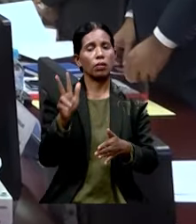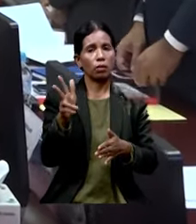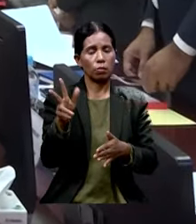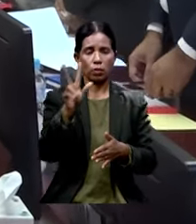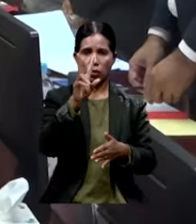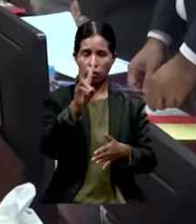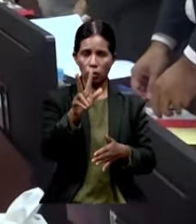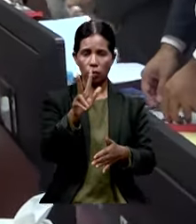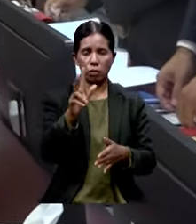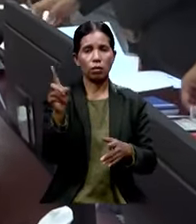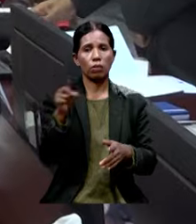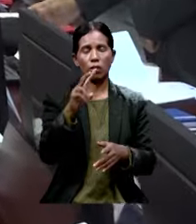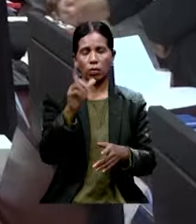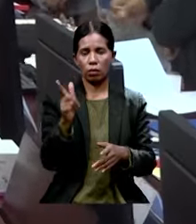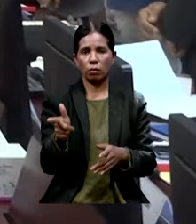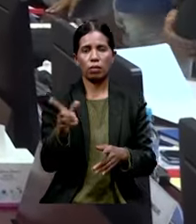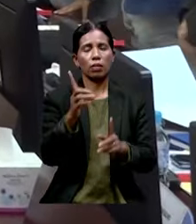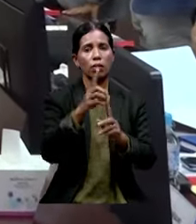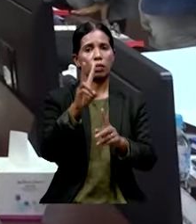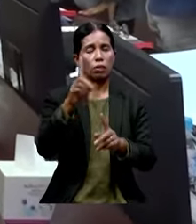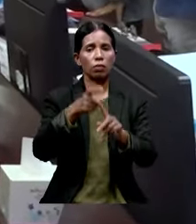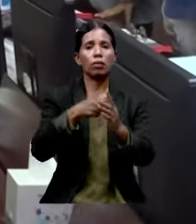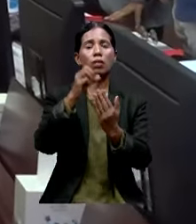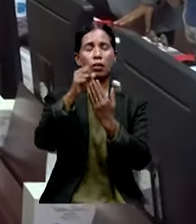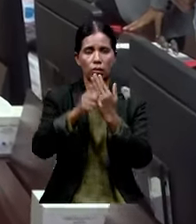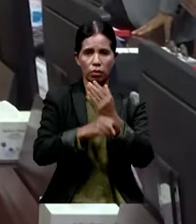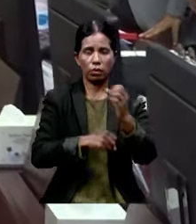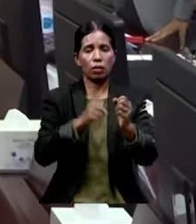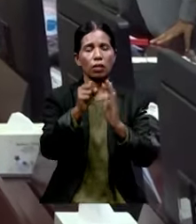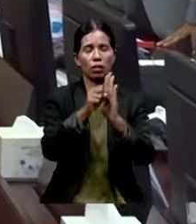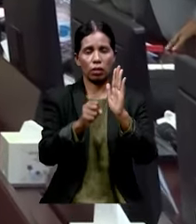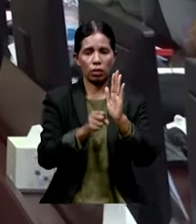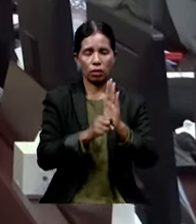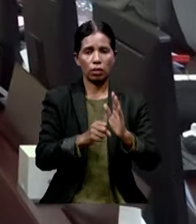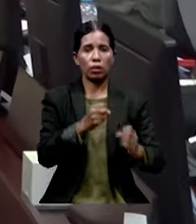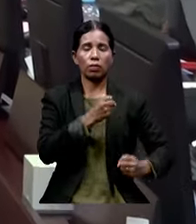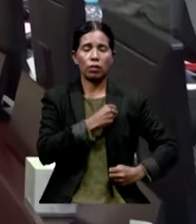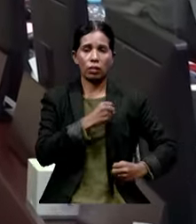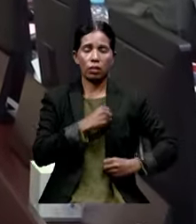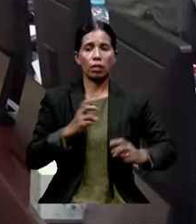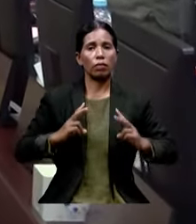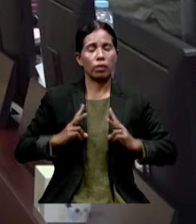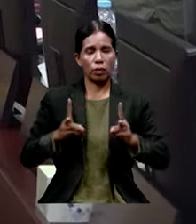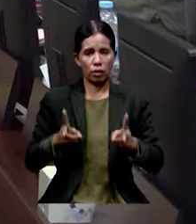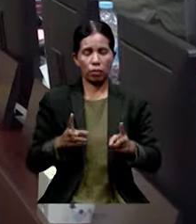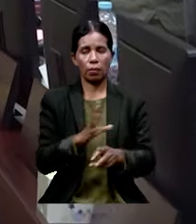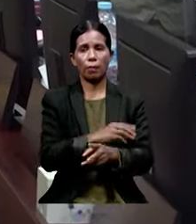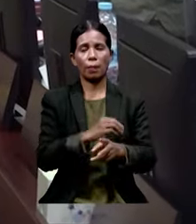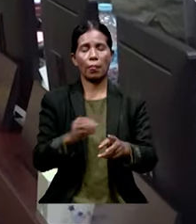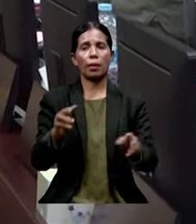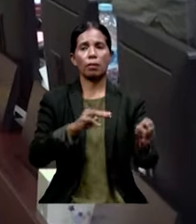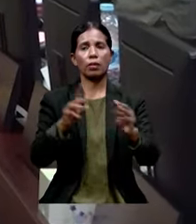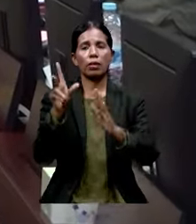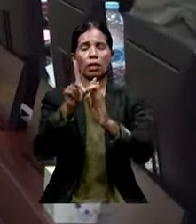Rihun Rua, Rua Nulu, Loron Rua, Fulan Setembro, com a Estatuto Militar Valentir Força Defesa Timor-Leste. E alteração da Huluk